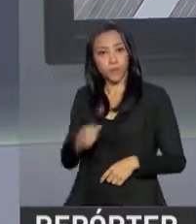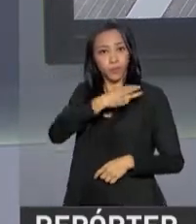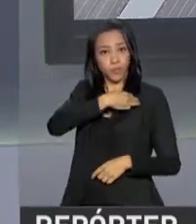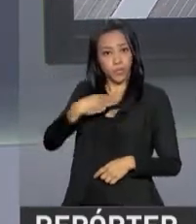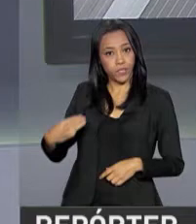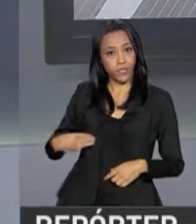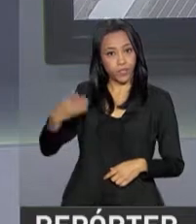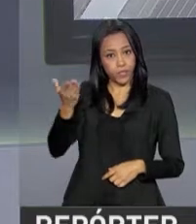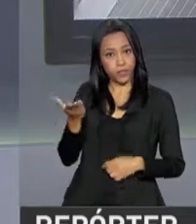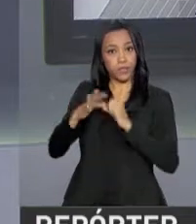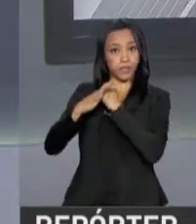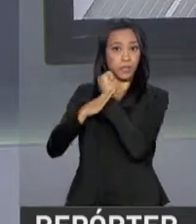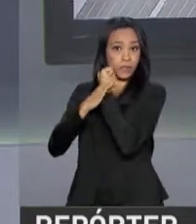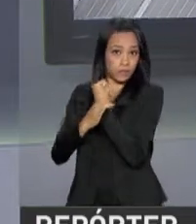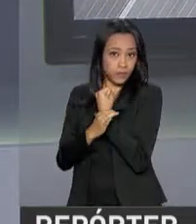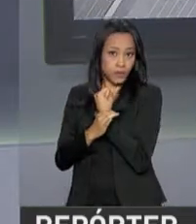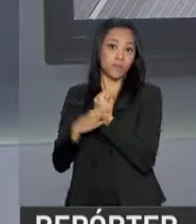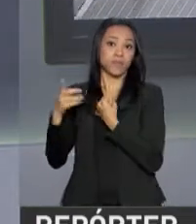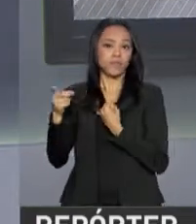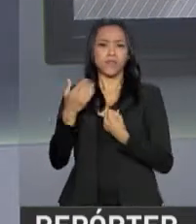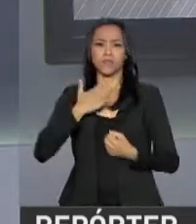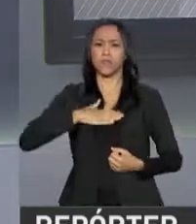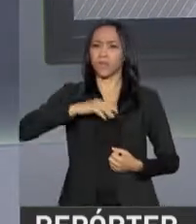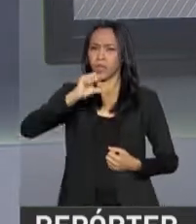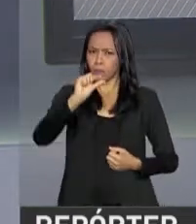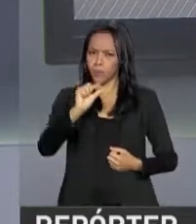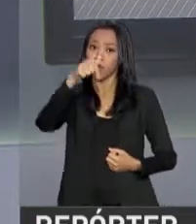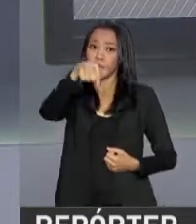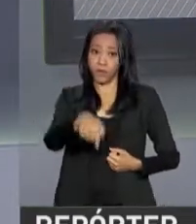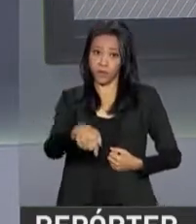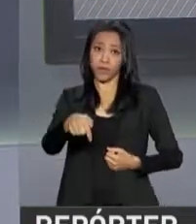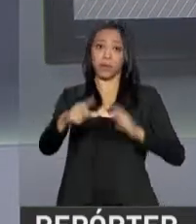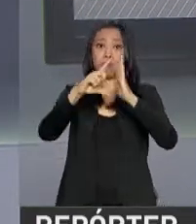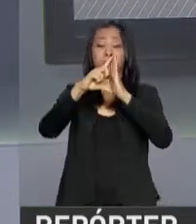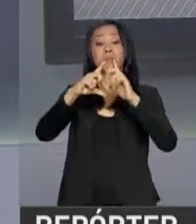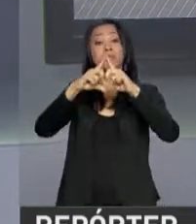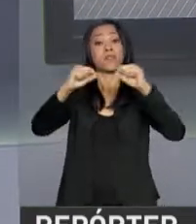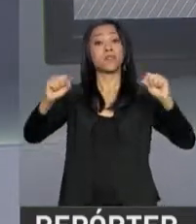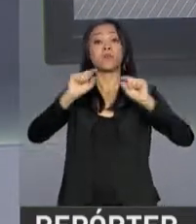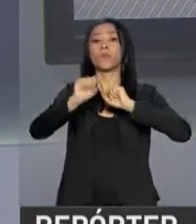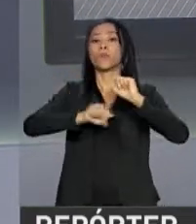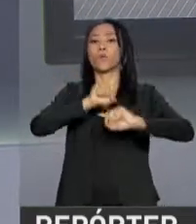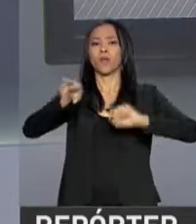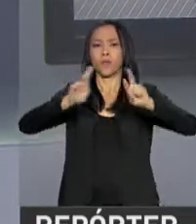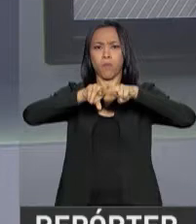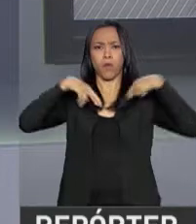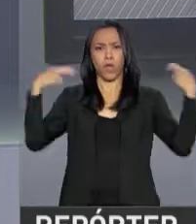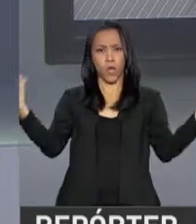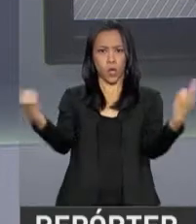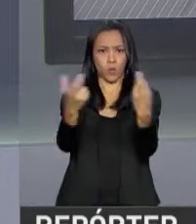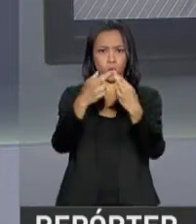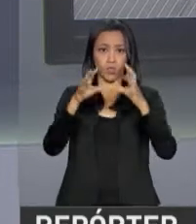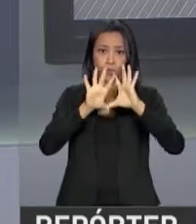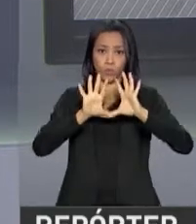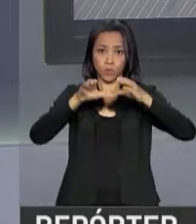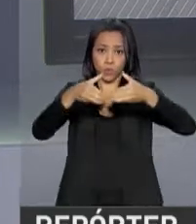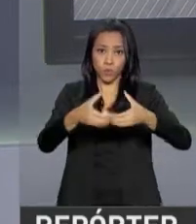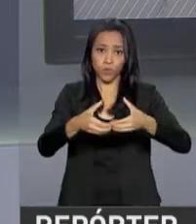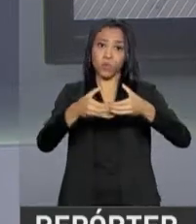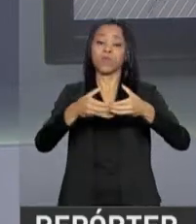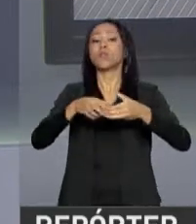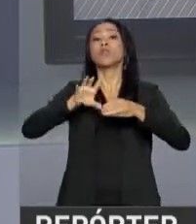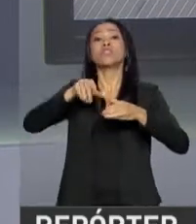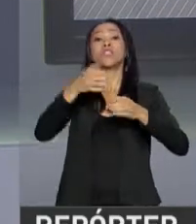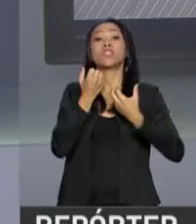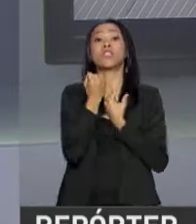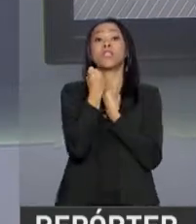pública raul jungmann presídio daqui a pouco aqui em brasília uma reunião do colégio de defensores públicos federais e nós vamos